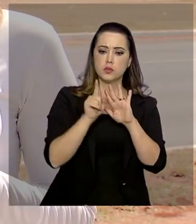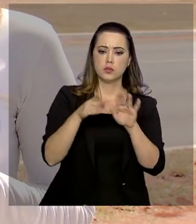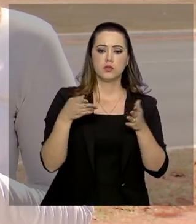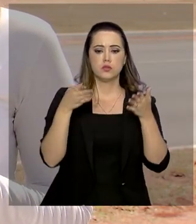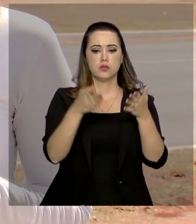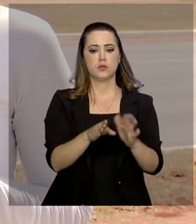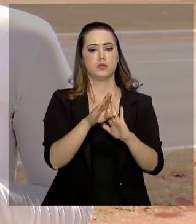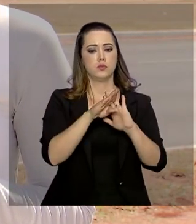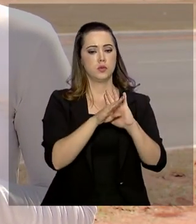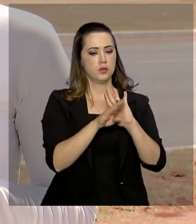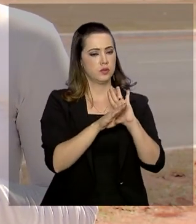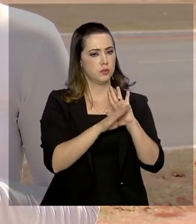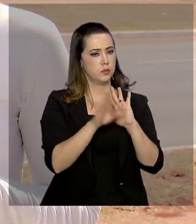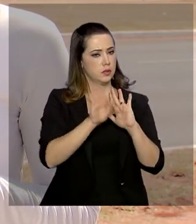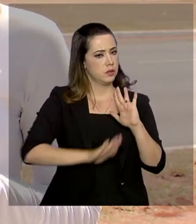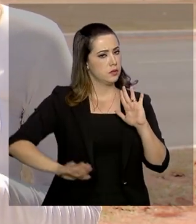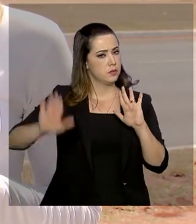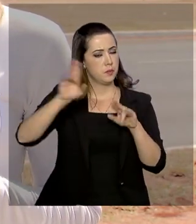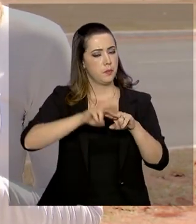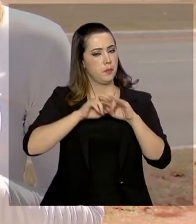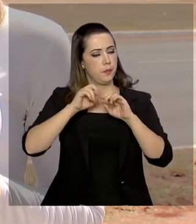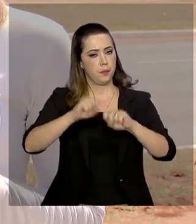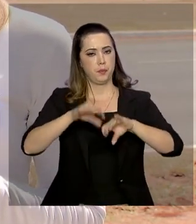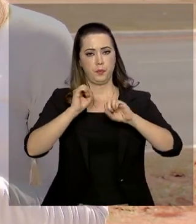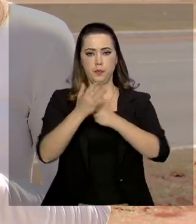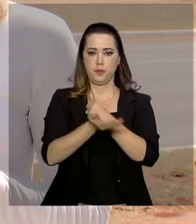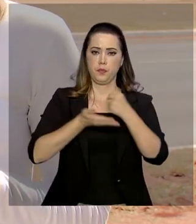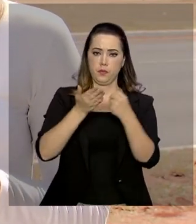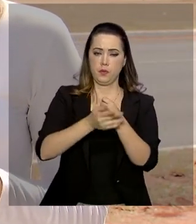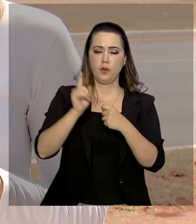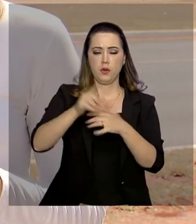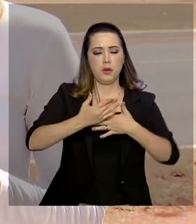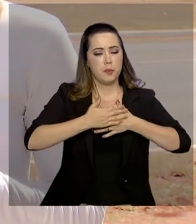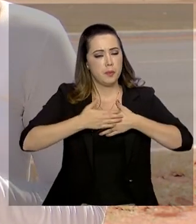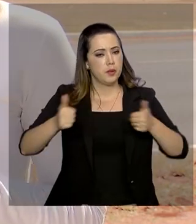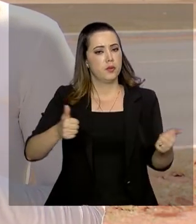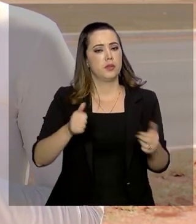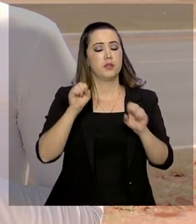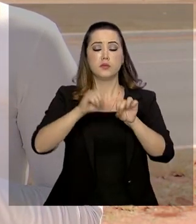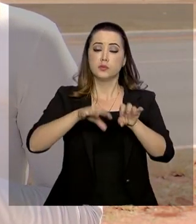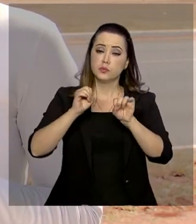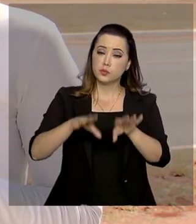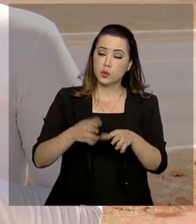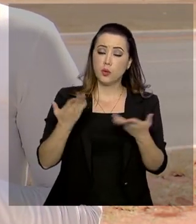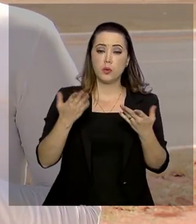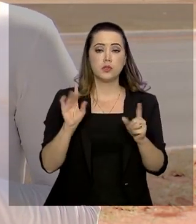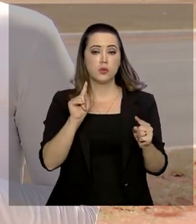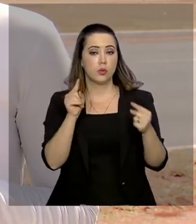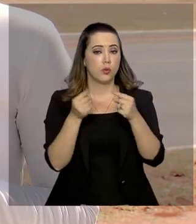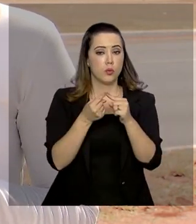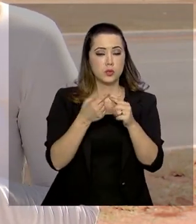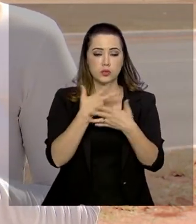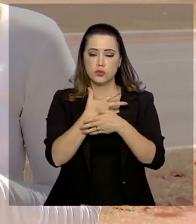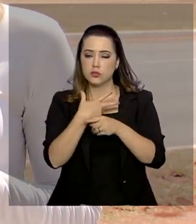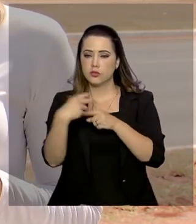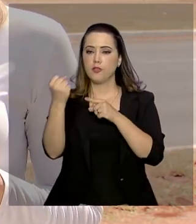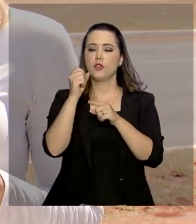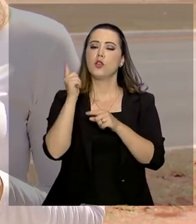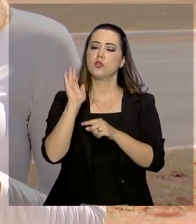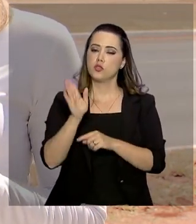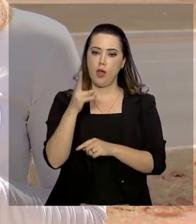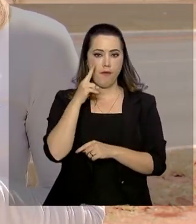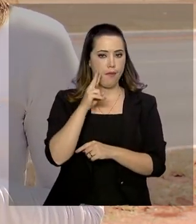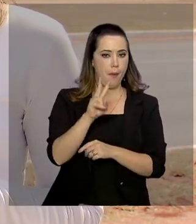parte do compromisso nacional pela educação básica, é melhorar a qualidade educacional com base no sucesso já